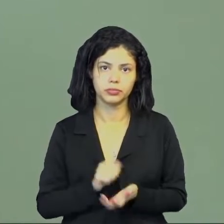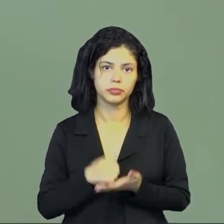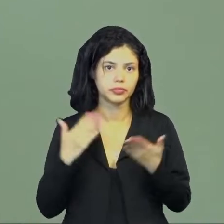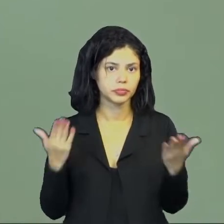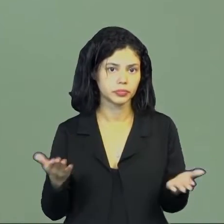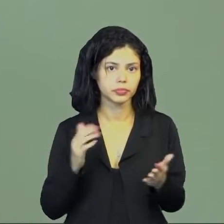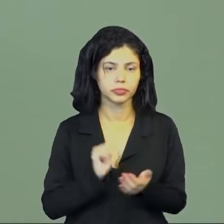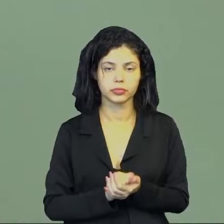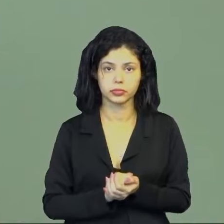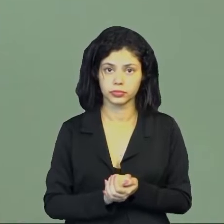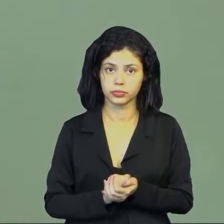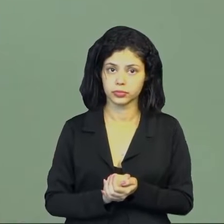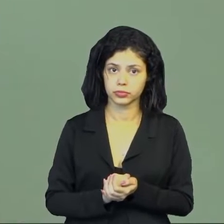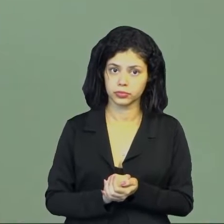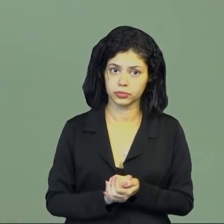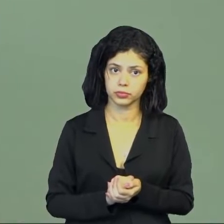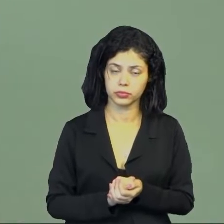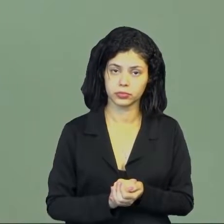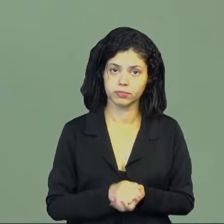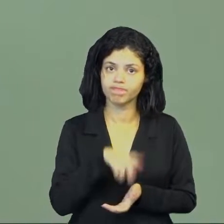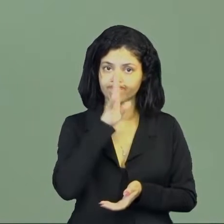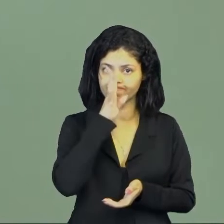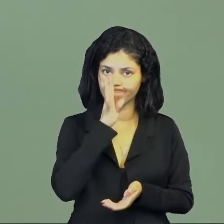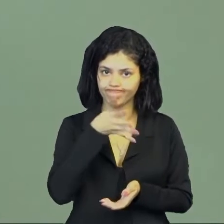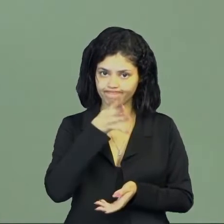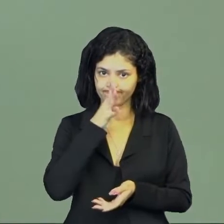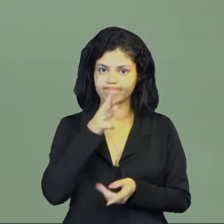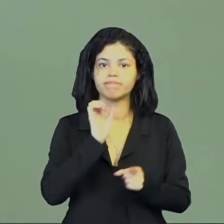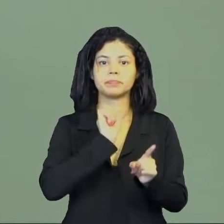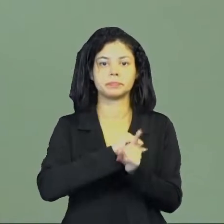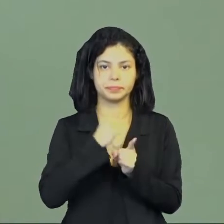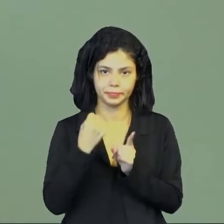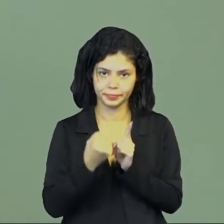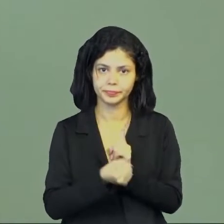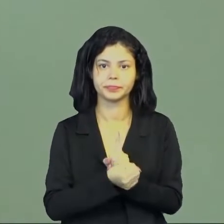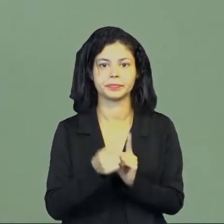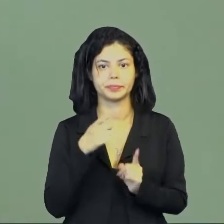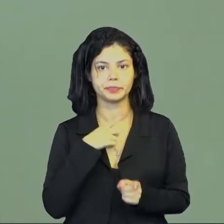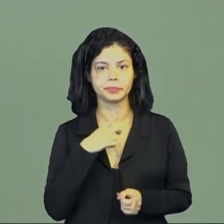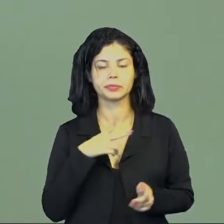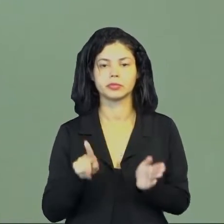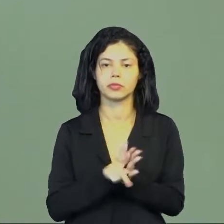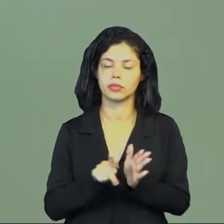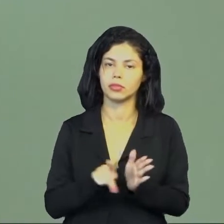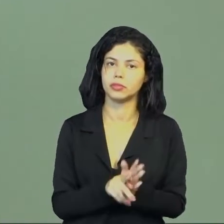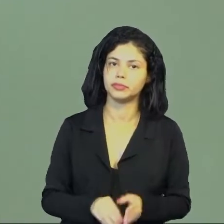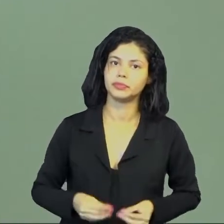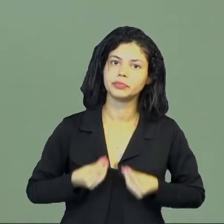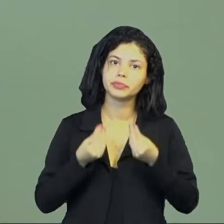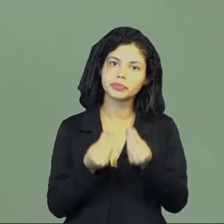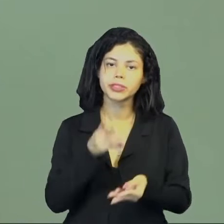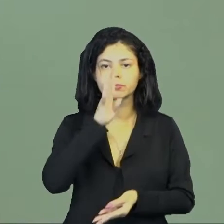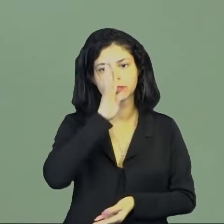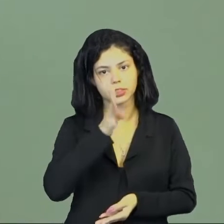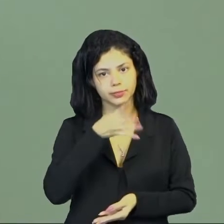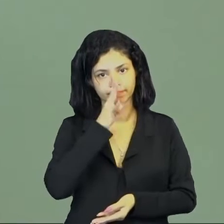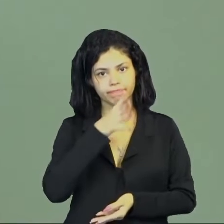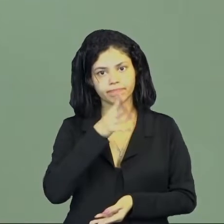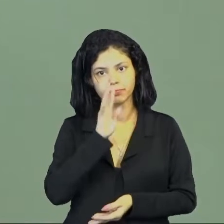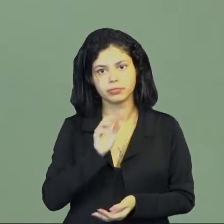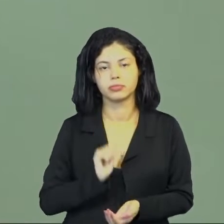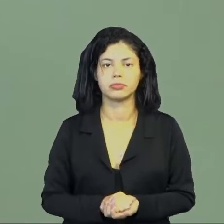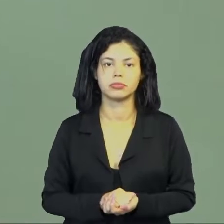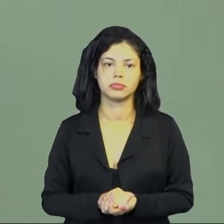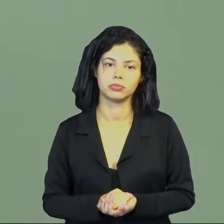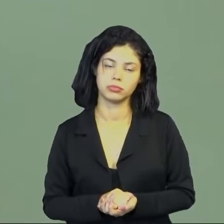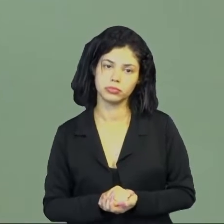Então, a enciclopédia era uma crítica à sociedade que estava dada, né? É uma crítica ao